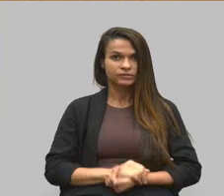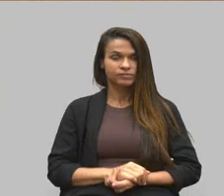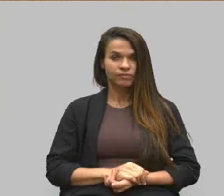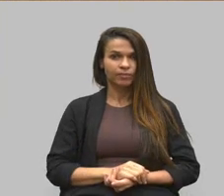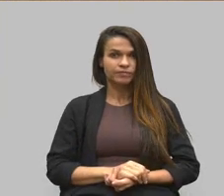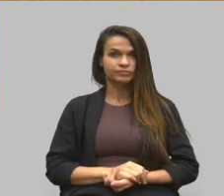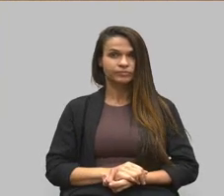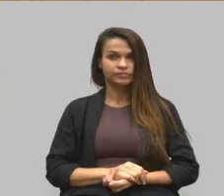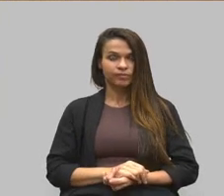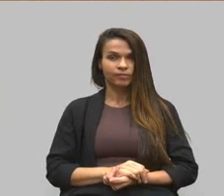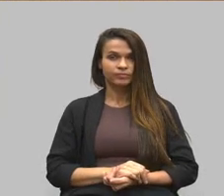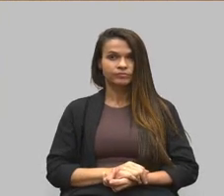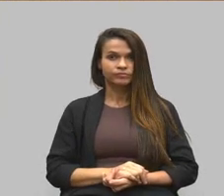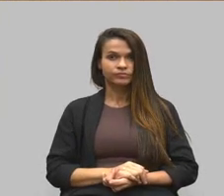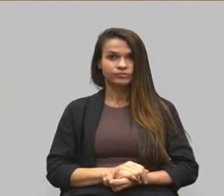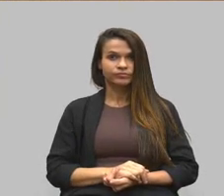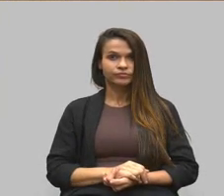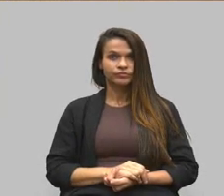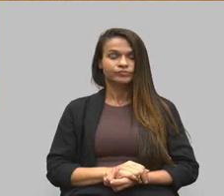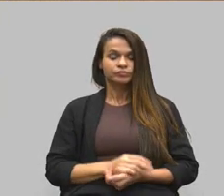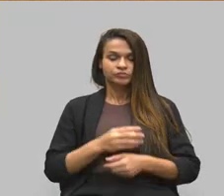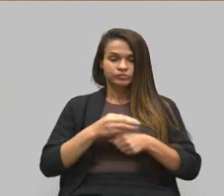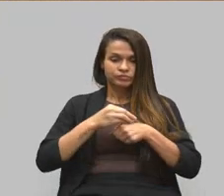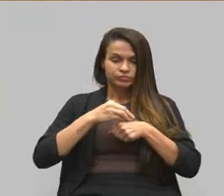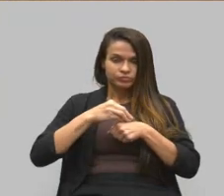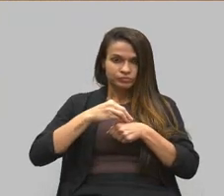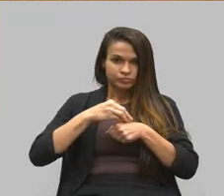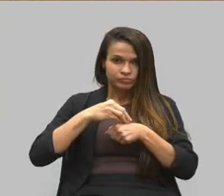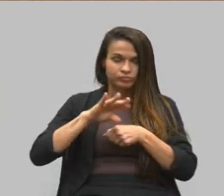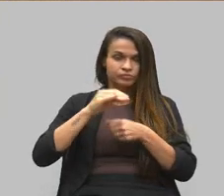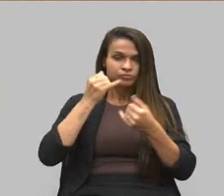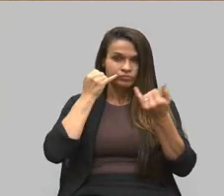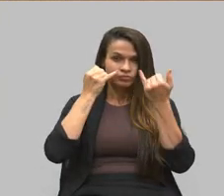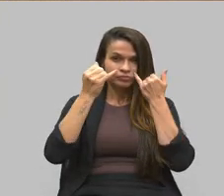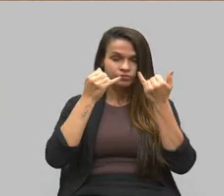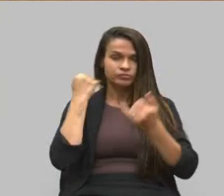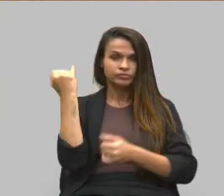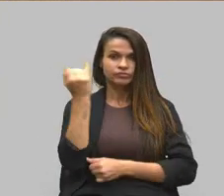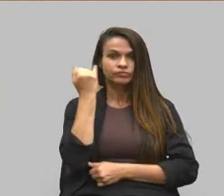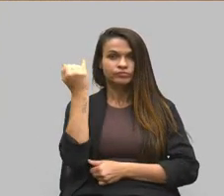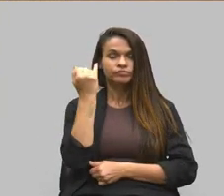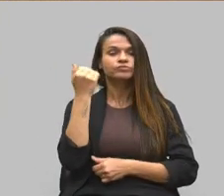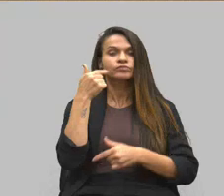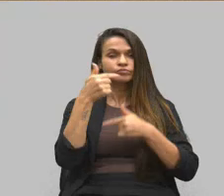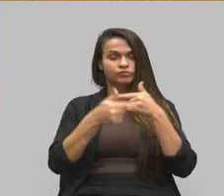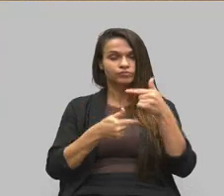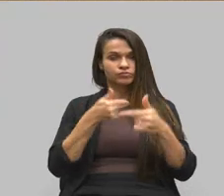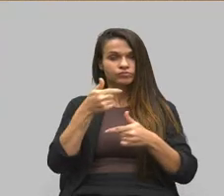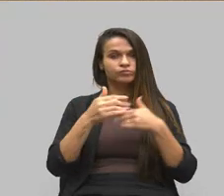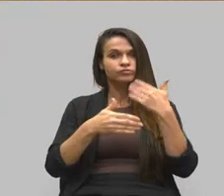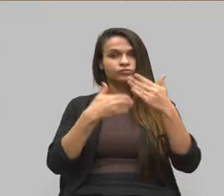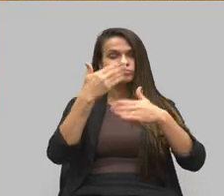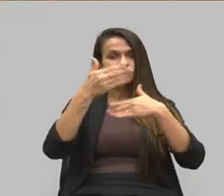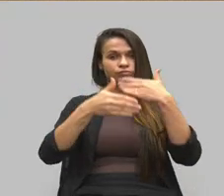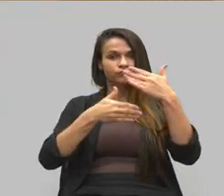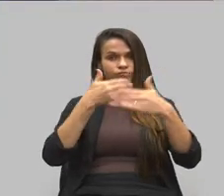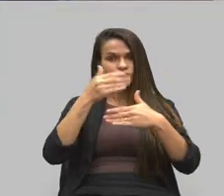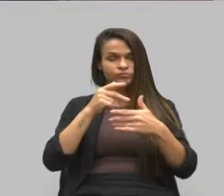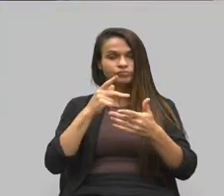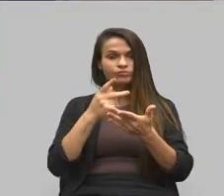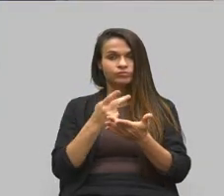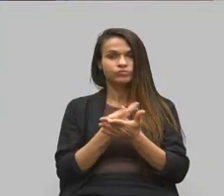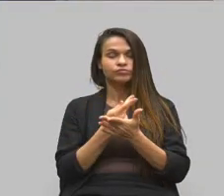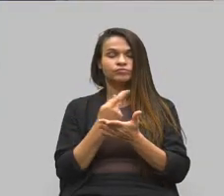eh você trouxe Dados importantes do trabalho e da evolução que vem acontecendo ao